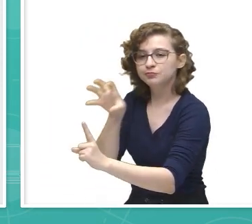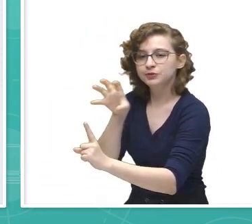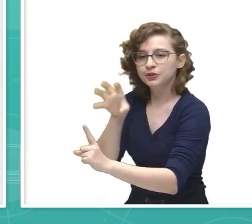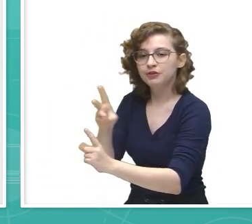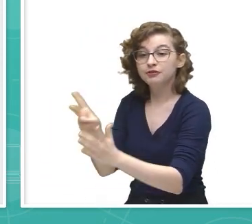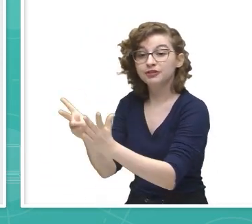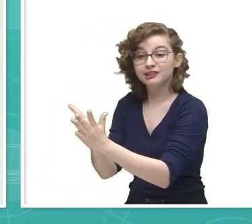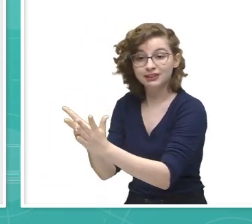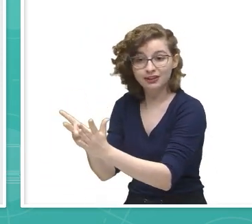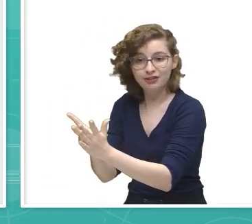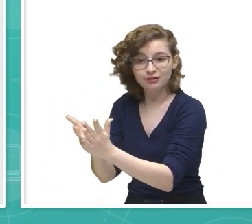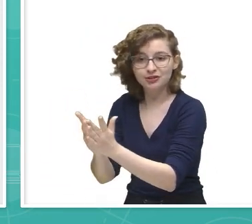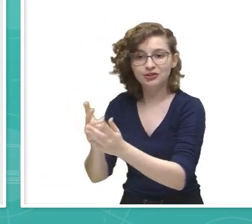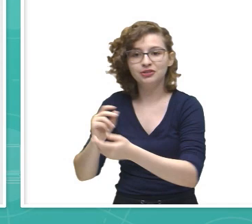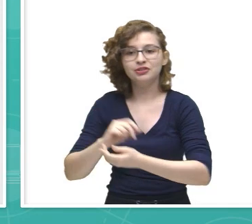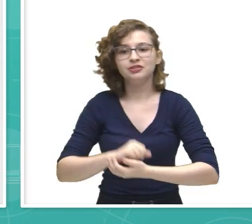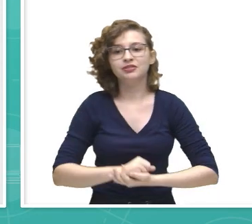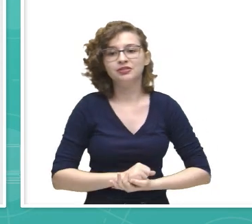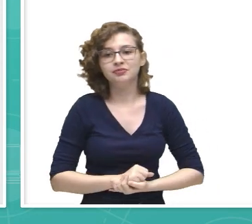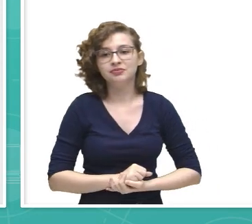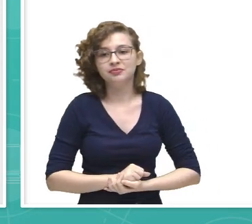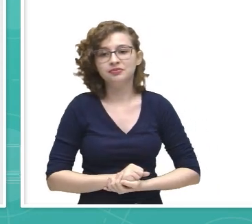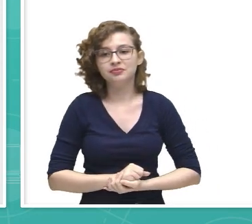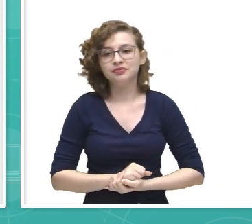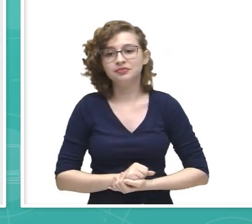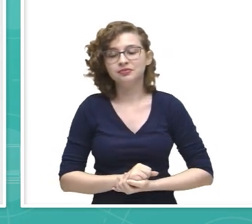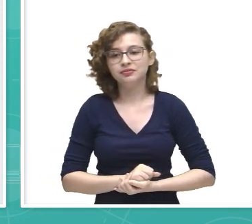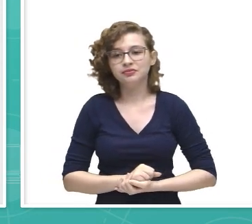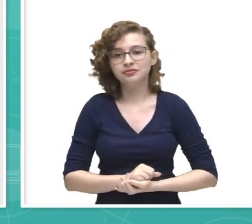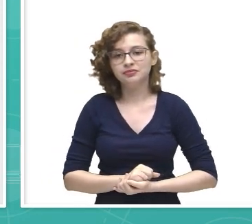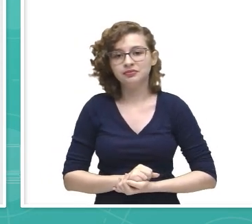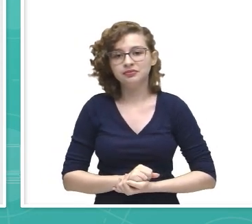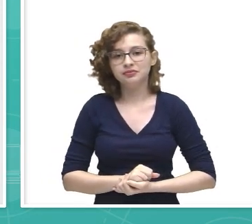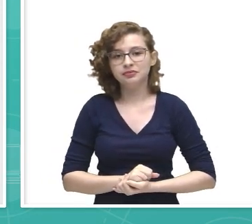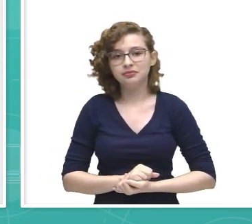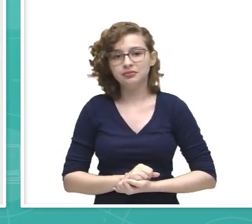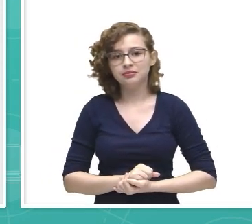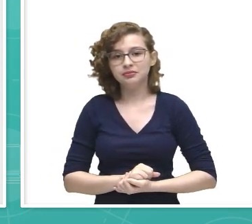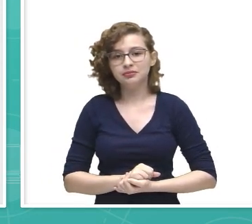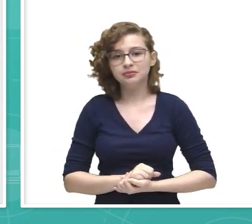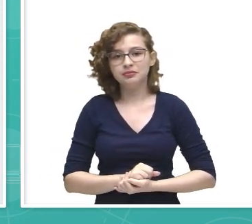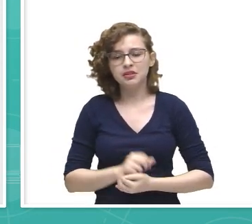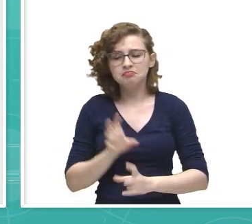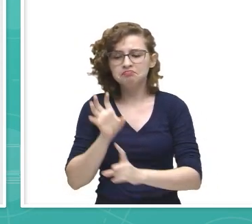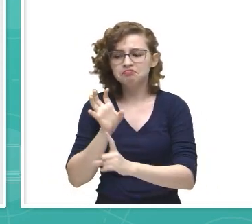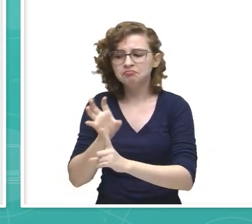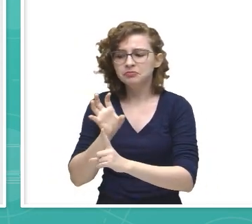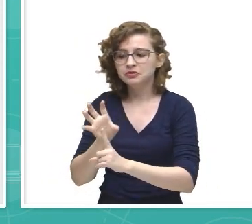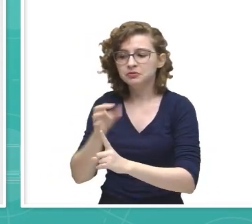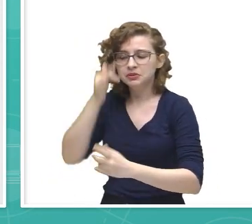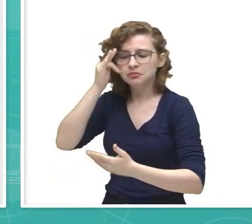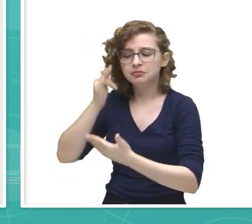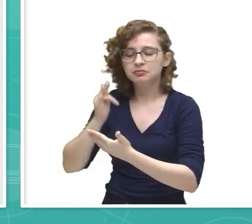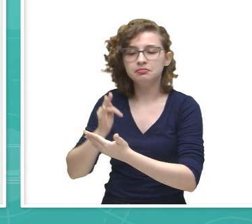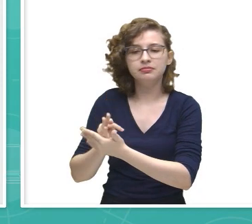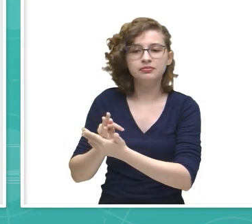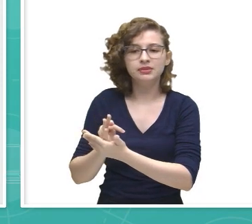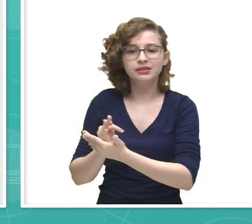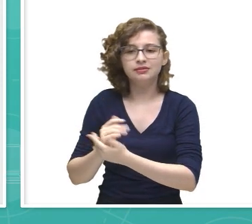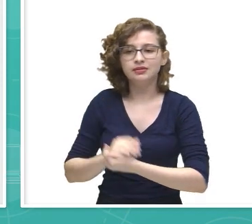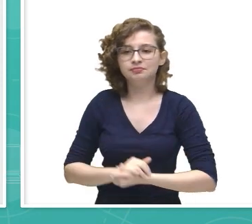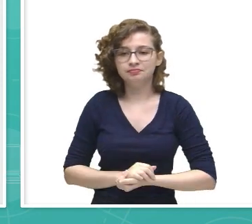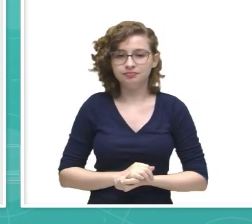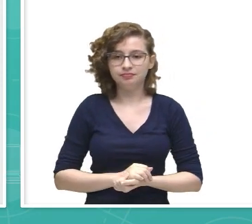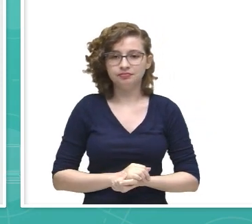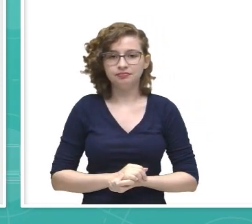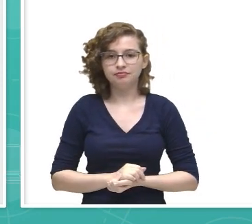a vida dos nativos indígenas, influenciando por meio da sua fé. Ok, gente? Próxima